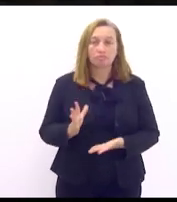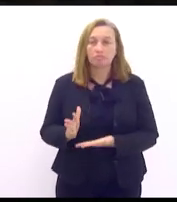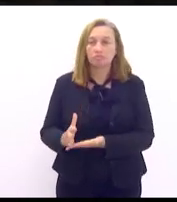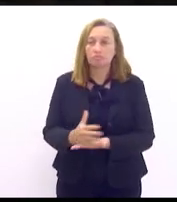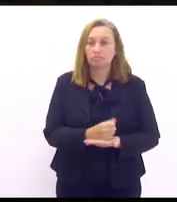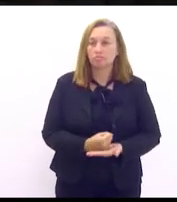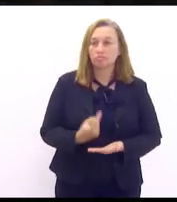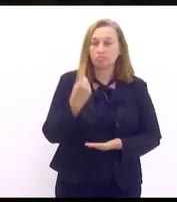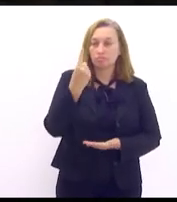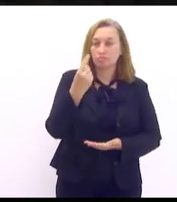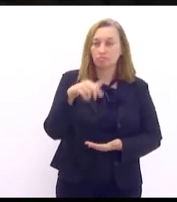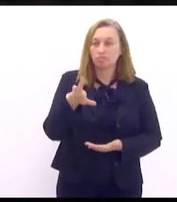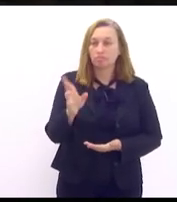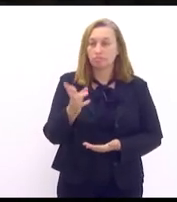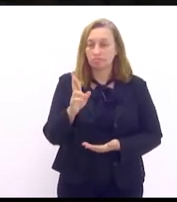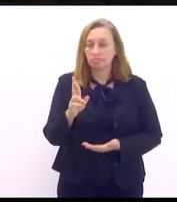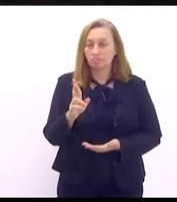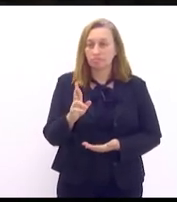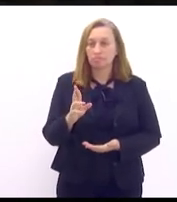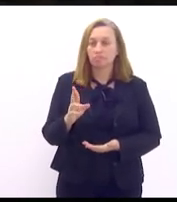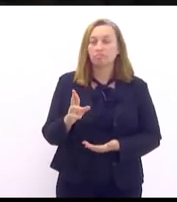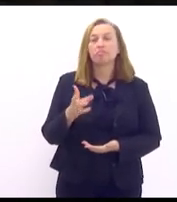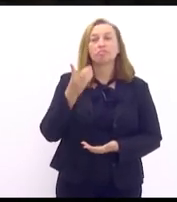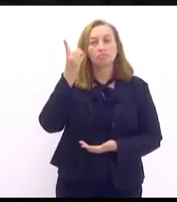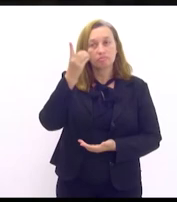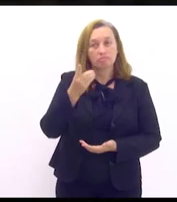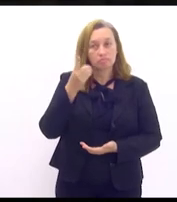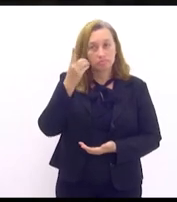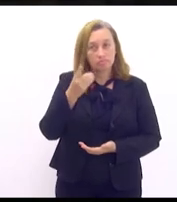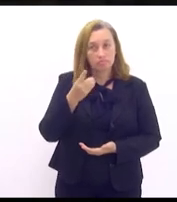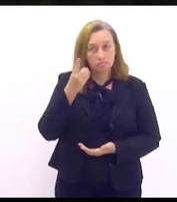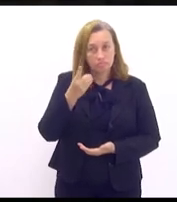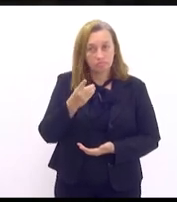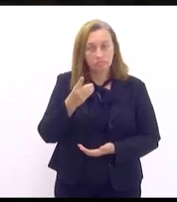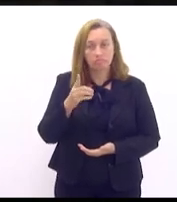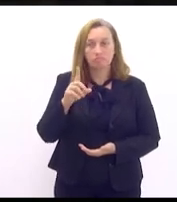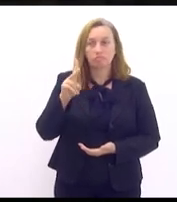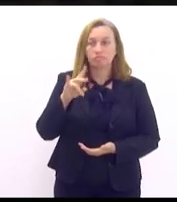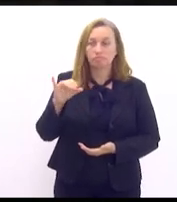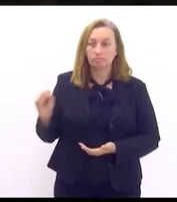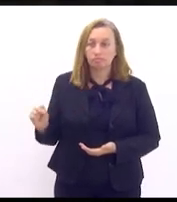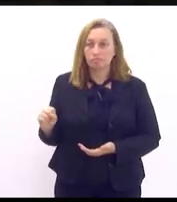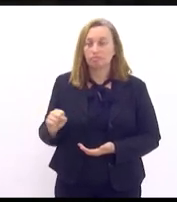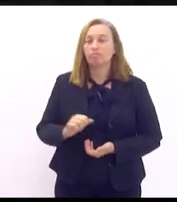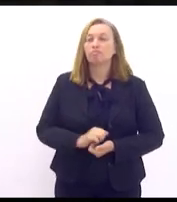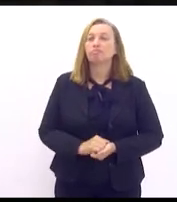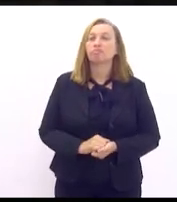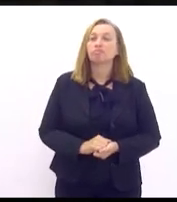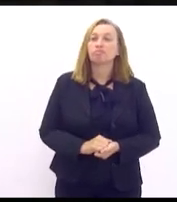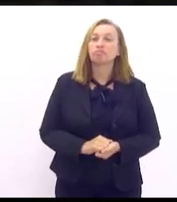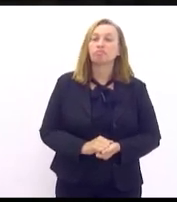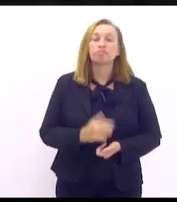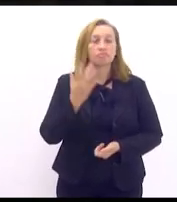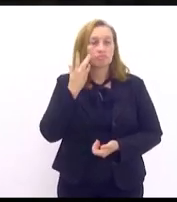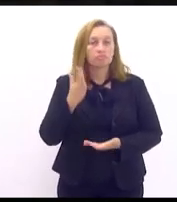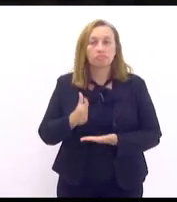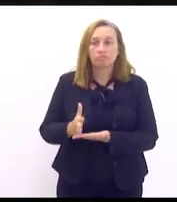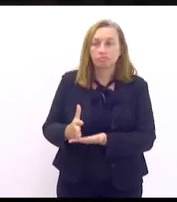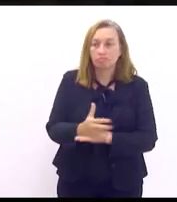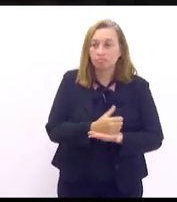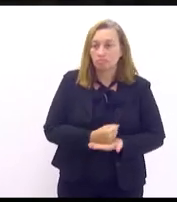bilhão, Vinícius Cozolino, grande deputado que foi secretário de Fazenda em Magé, sabe do que eu estou falando? Ele acha que arrecadar da dívida